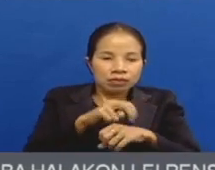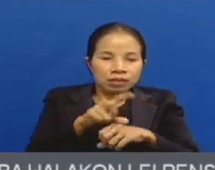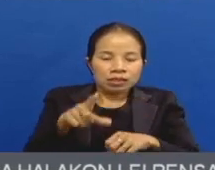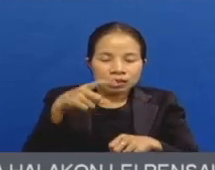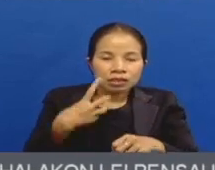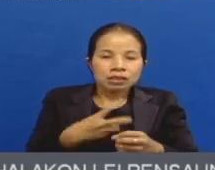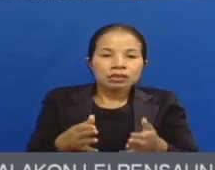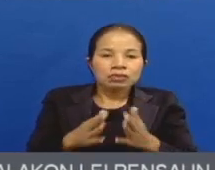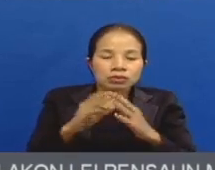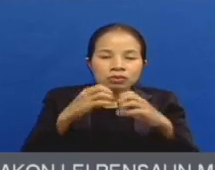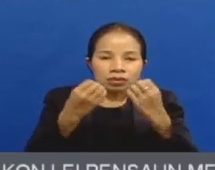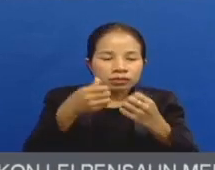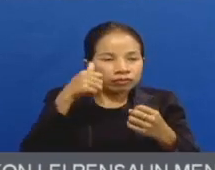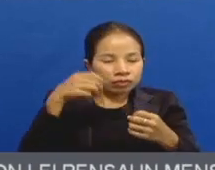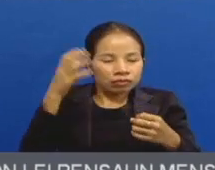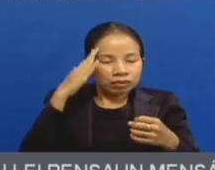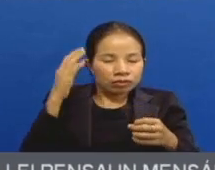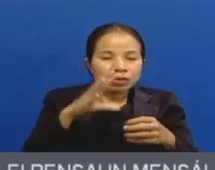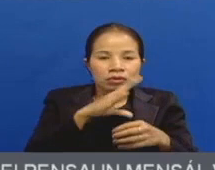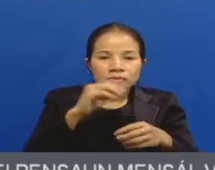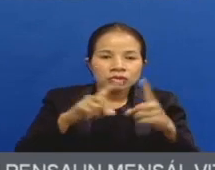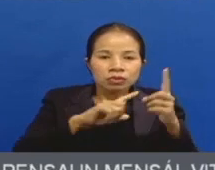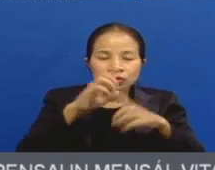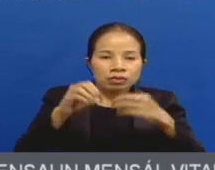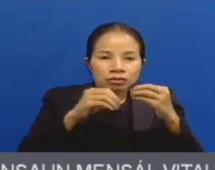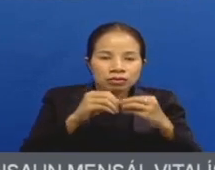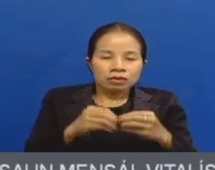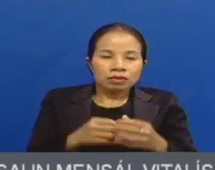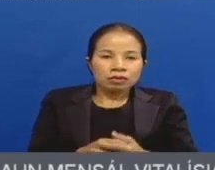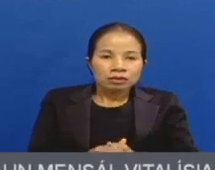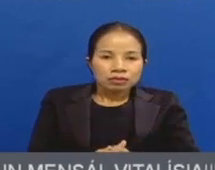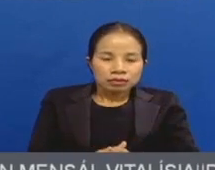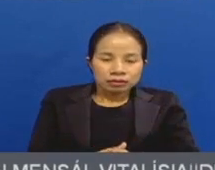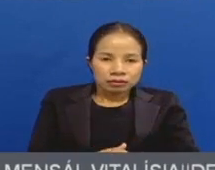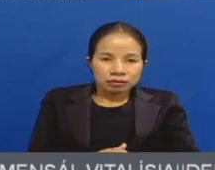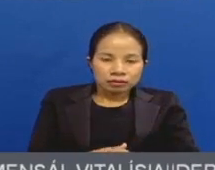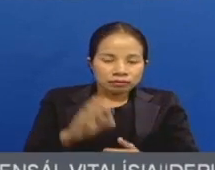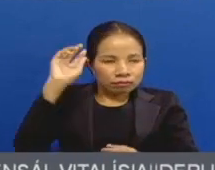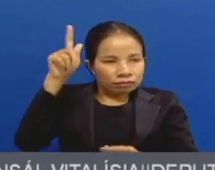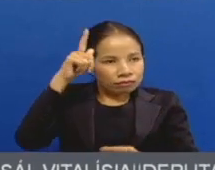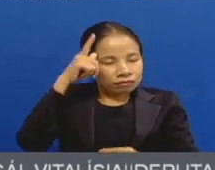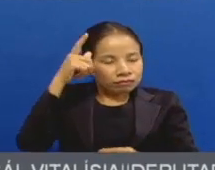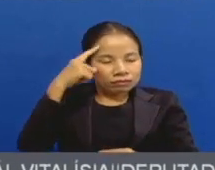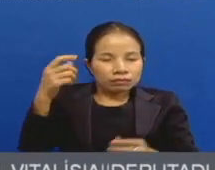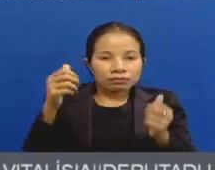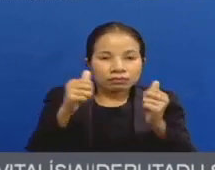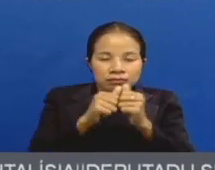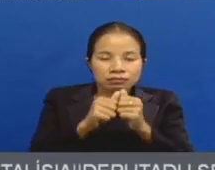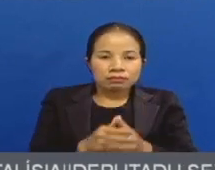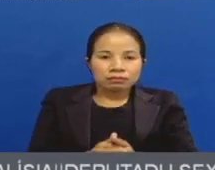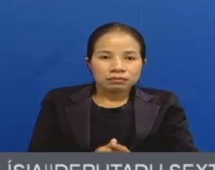Hanoi no mos komentario kuna ba oportunidade de mak veto sera asumi iha vida politika tamane hamuto kono ha historia